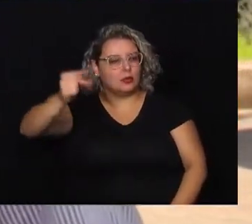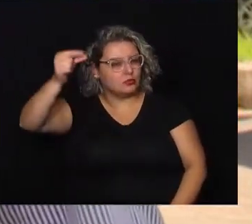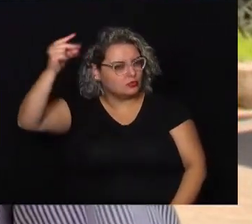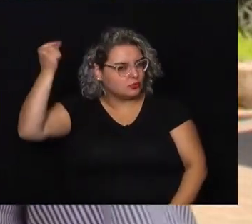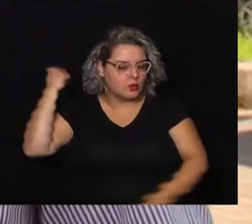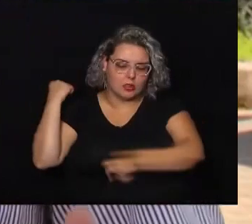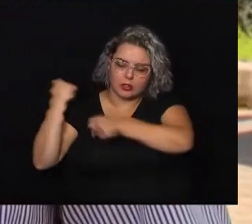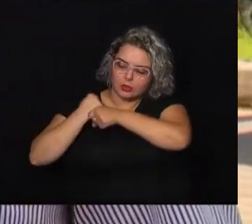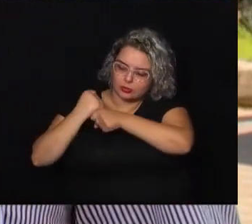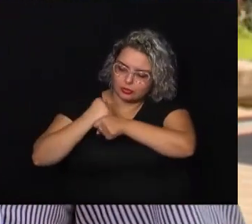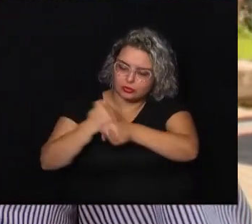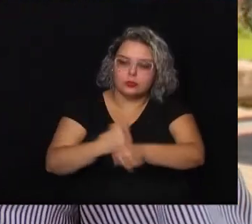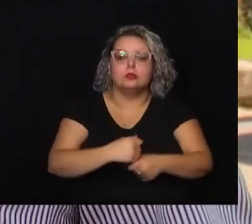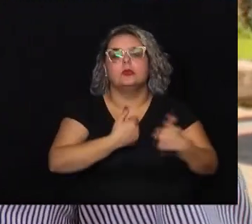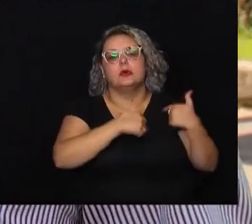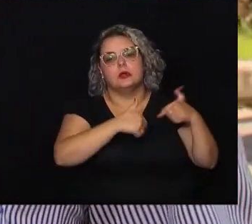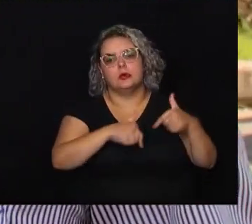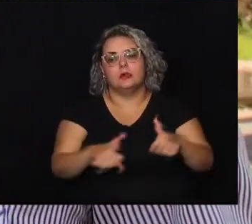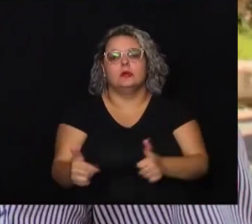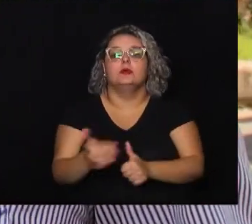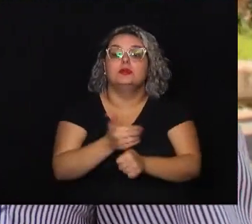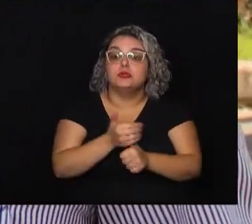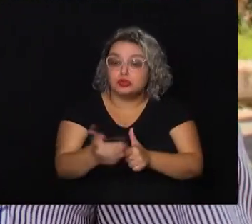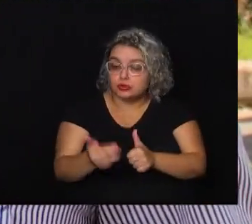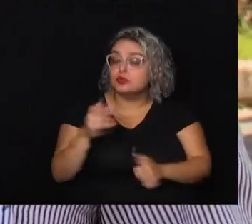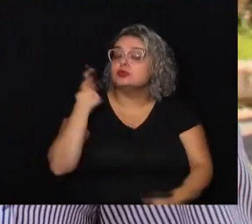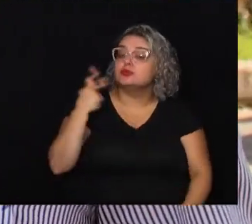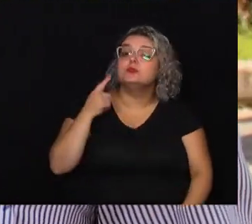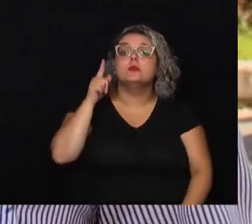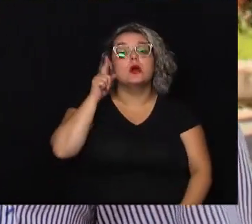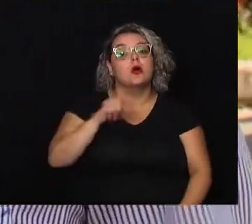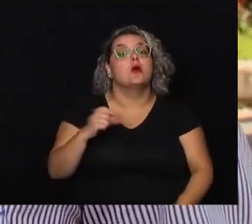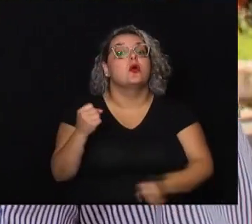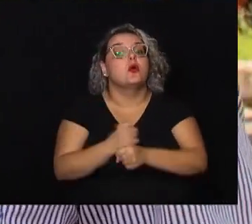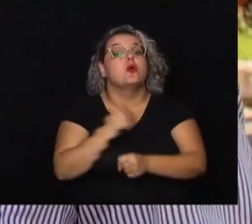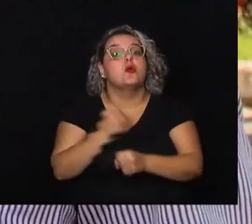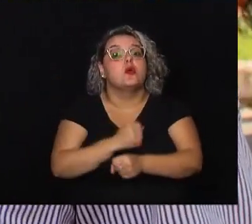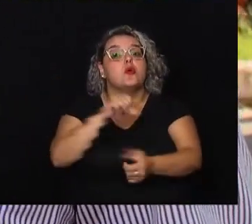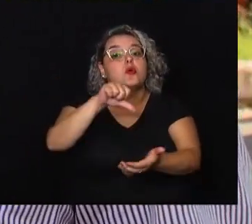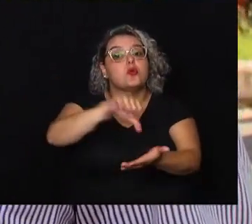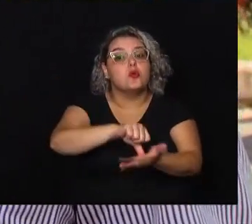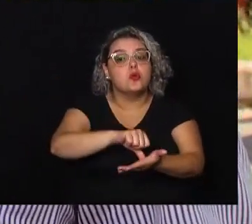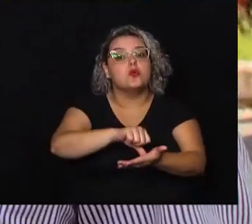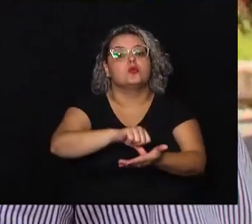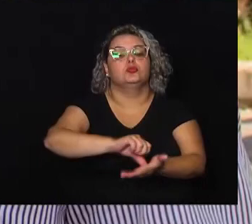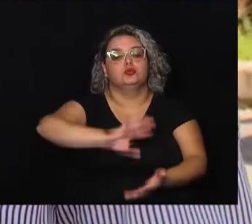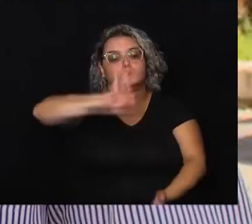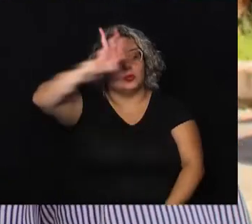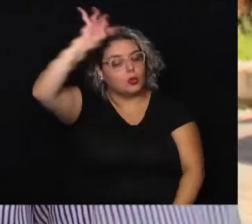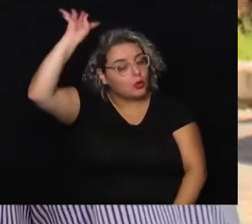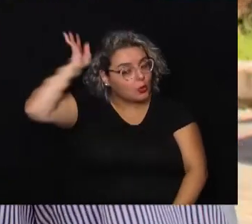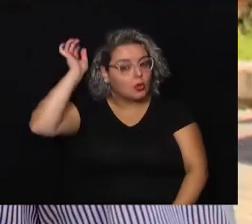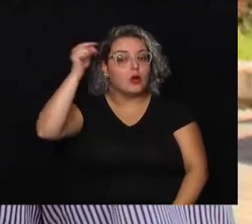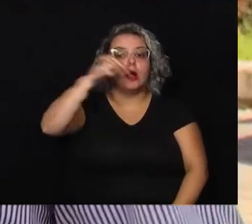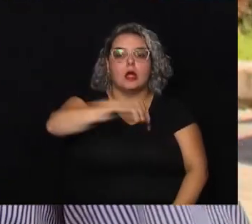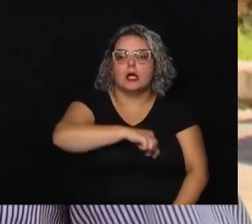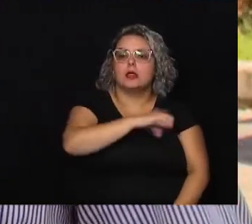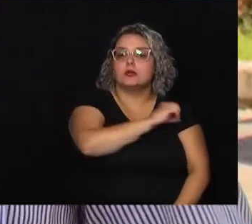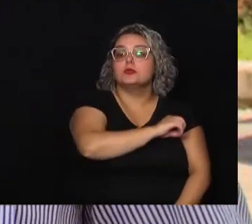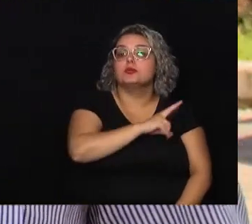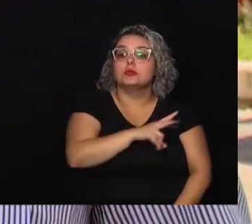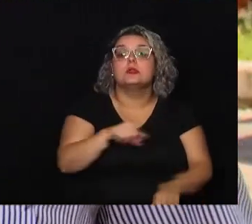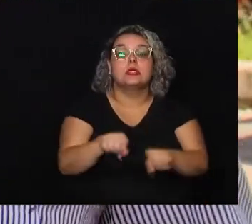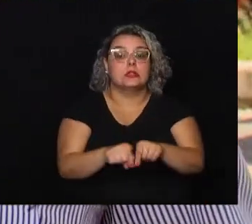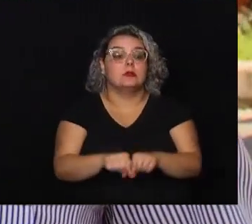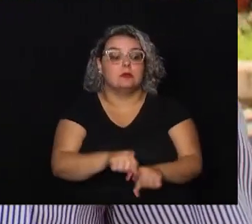venho trabalhando no meu mandato de vereador para conseguir a construção de uma sede, uma base do Corpo de Bombeiros aqui para o distrito do Ouro Verde e também